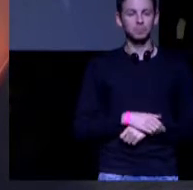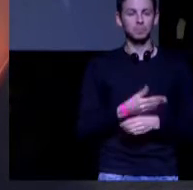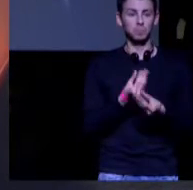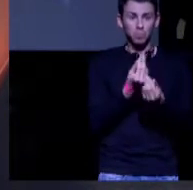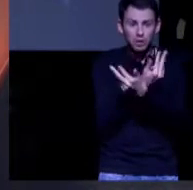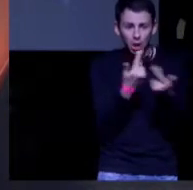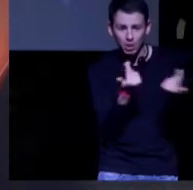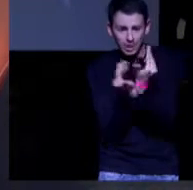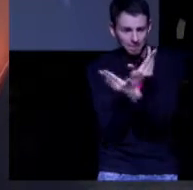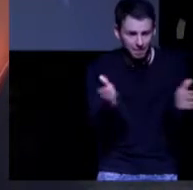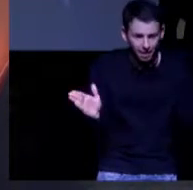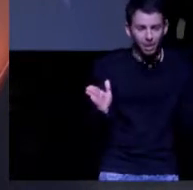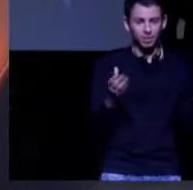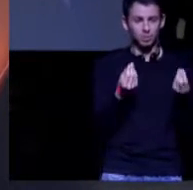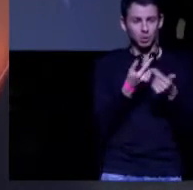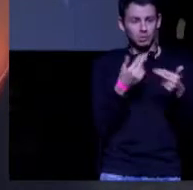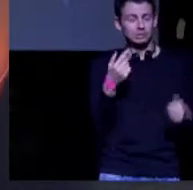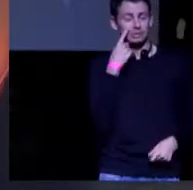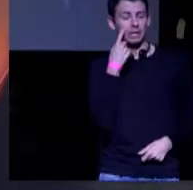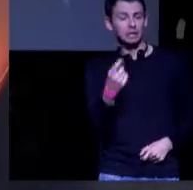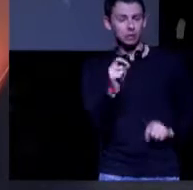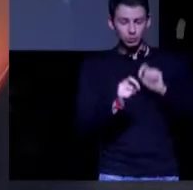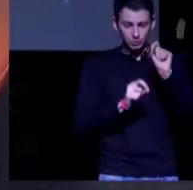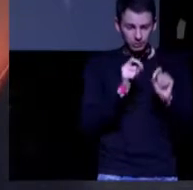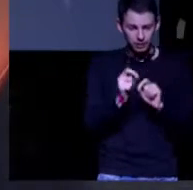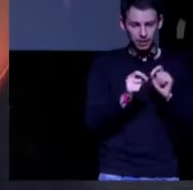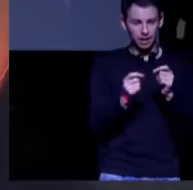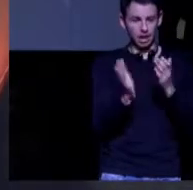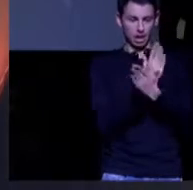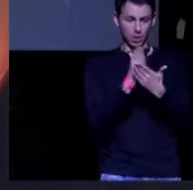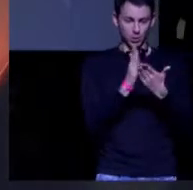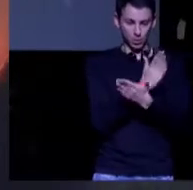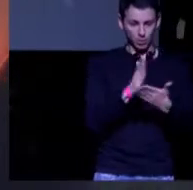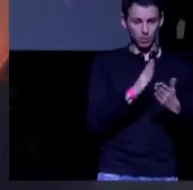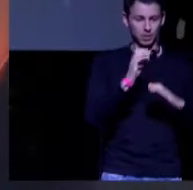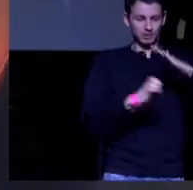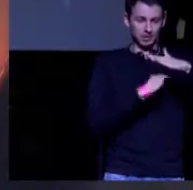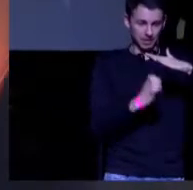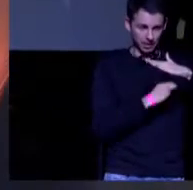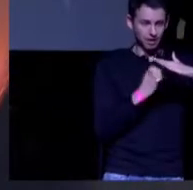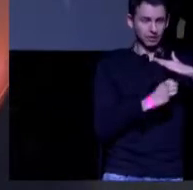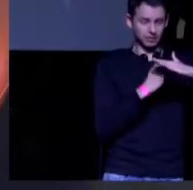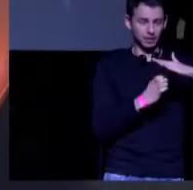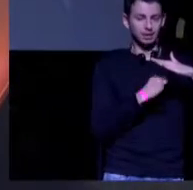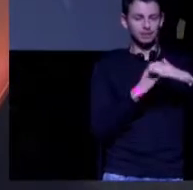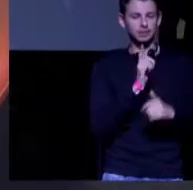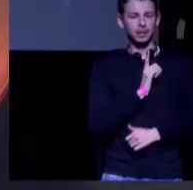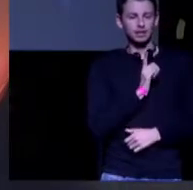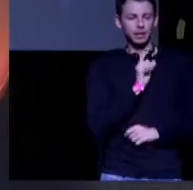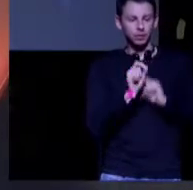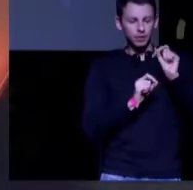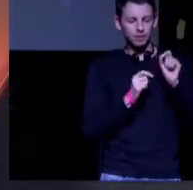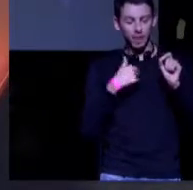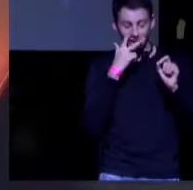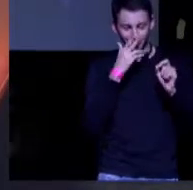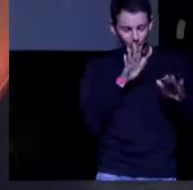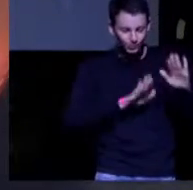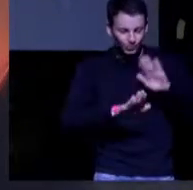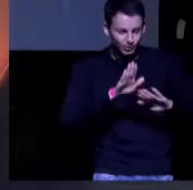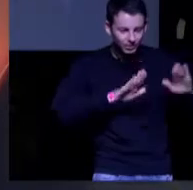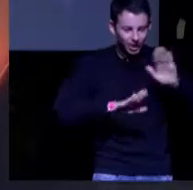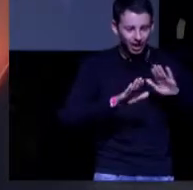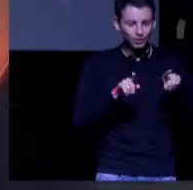muita coisa interessante e algumas algumas empresas dentro desse movimento que você está elas têm um cuidado elas têm um